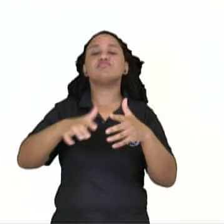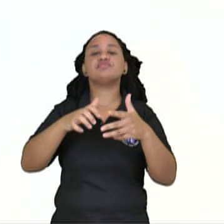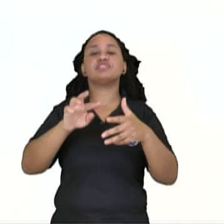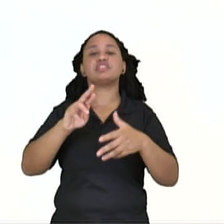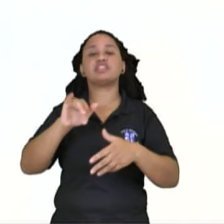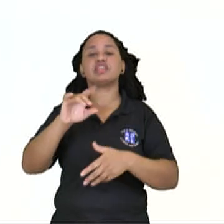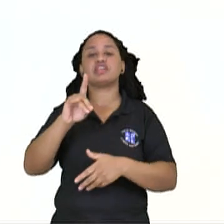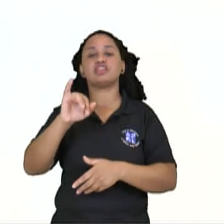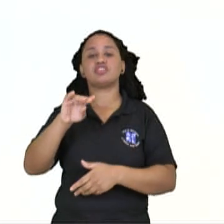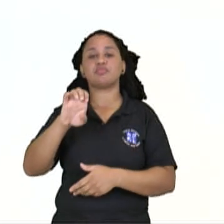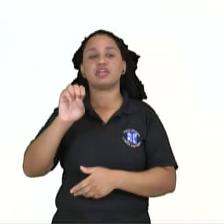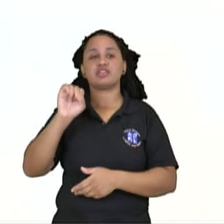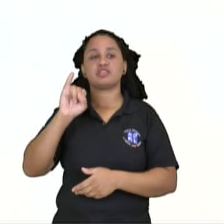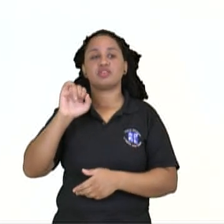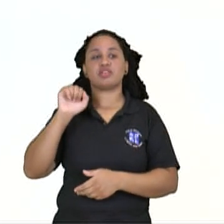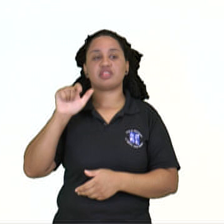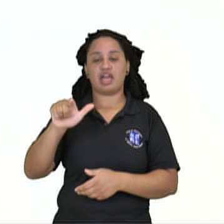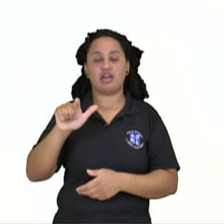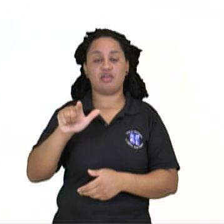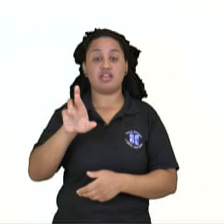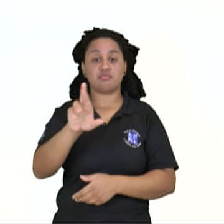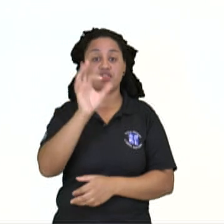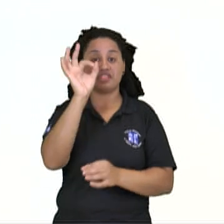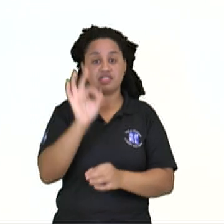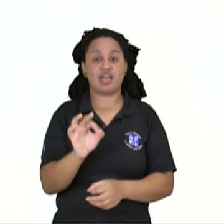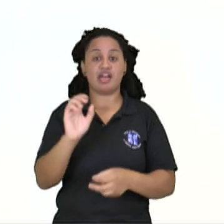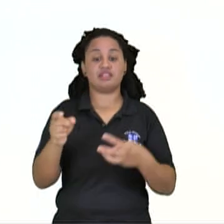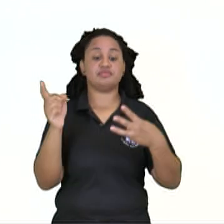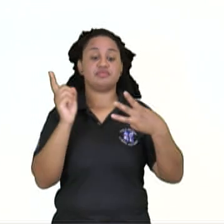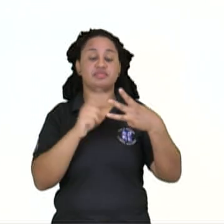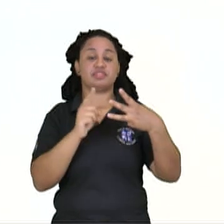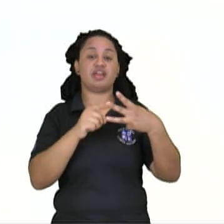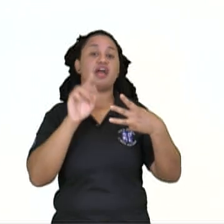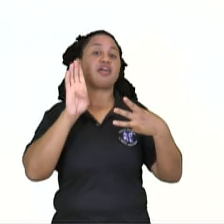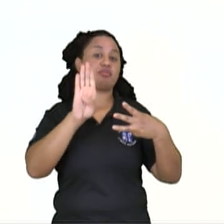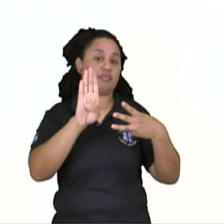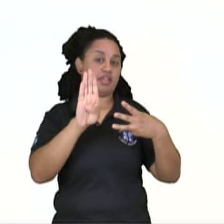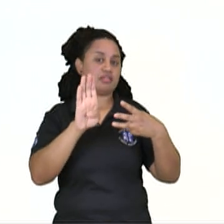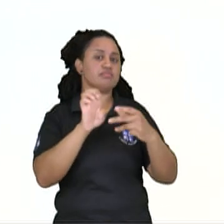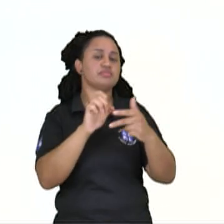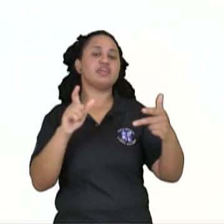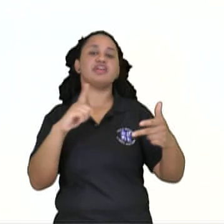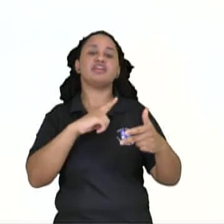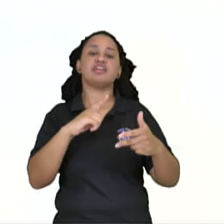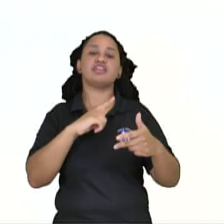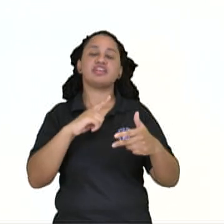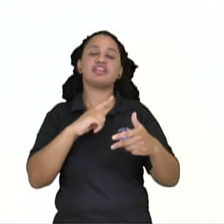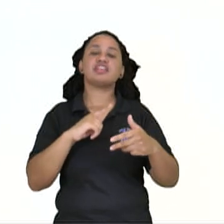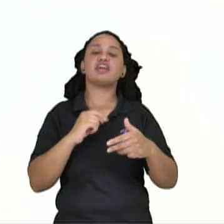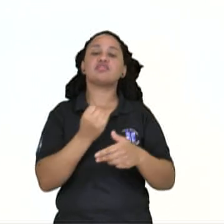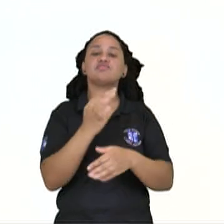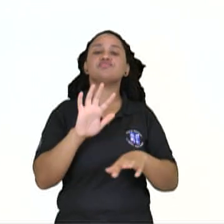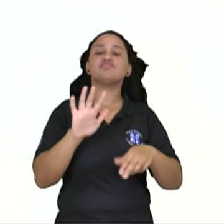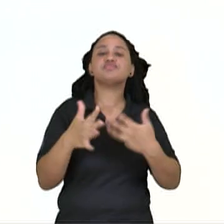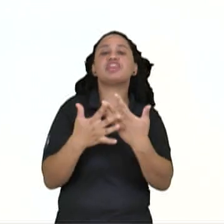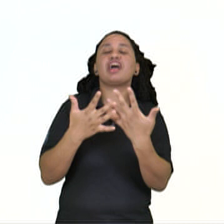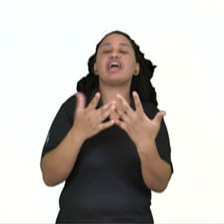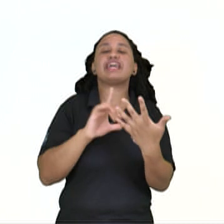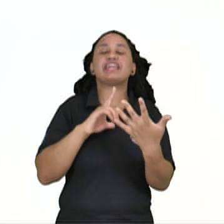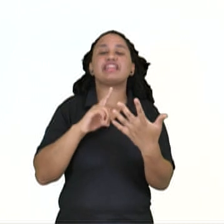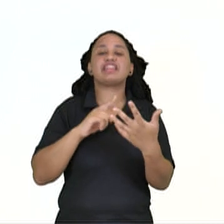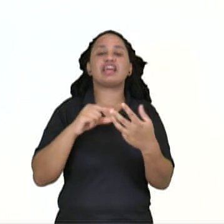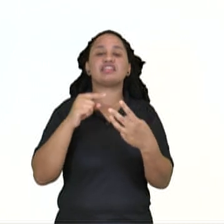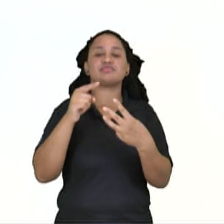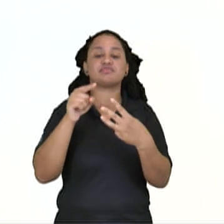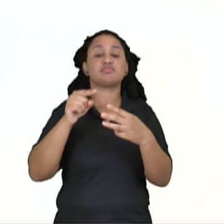tridimensionais? Resposta correta, letra B. São obras trabalhadas sobre suportes com